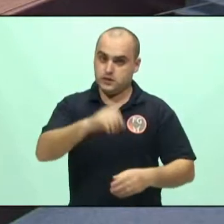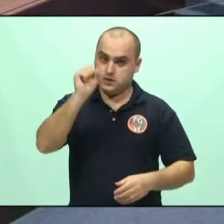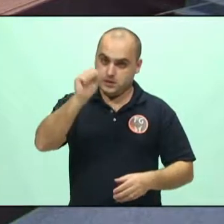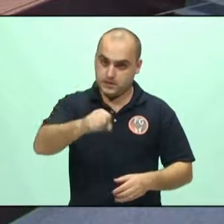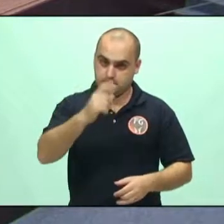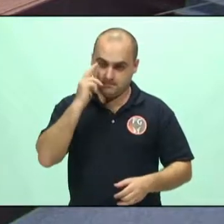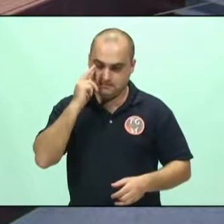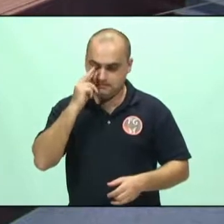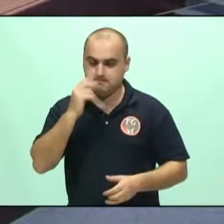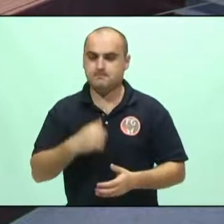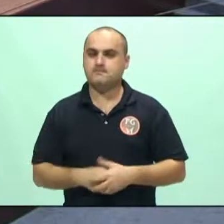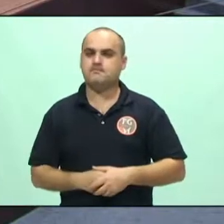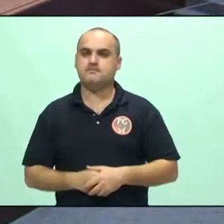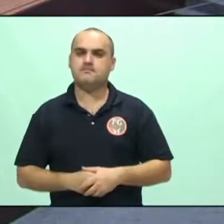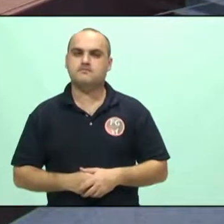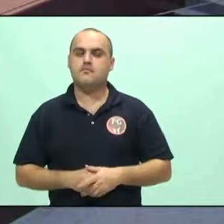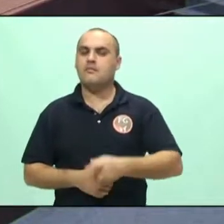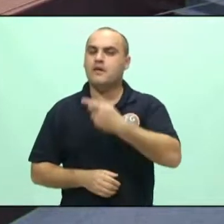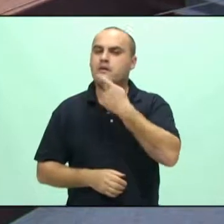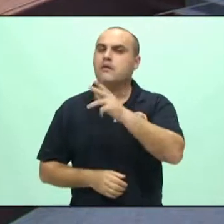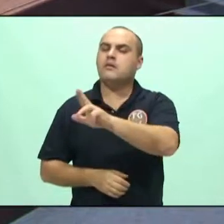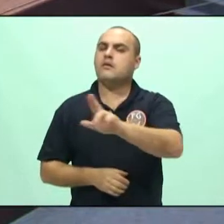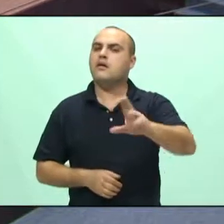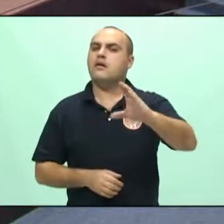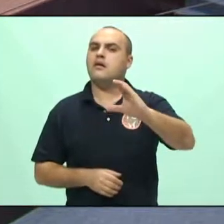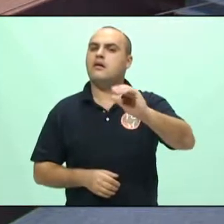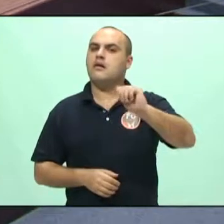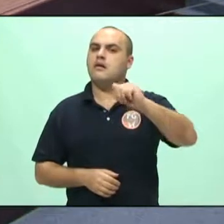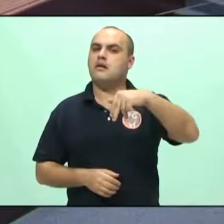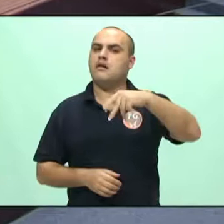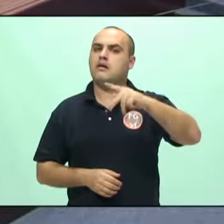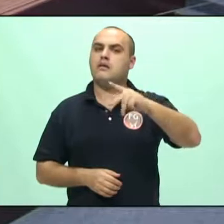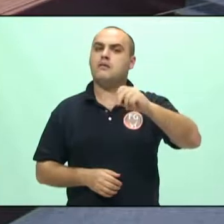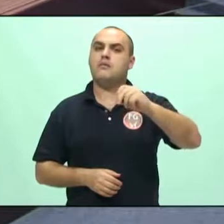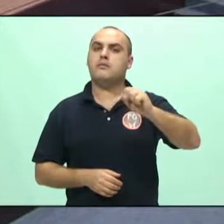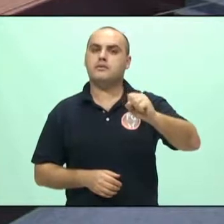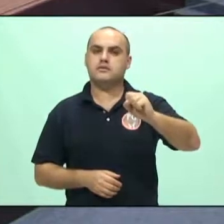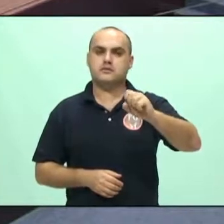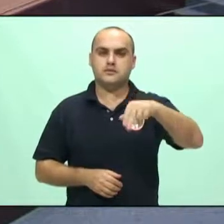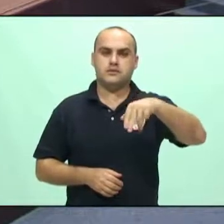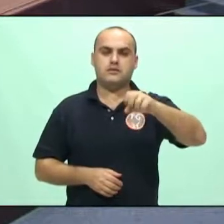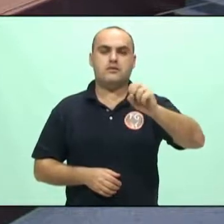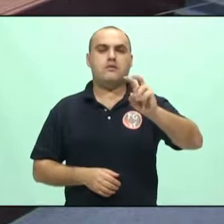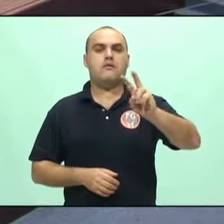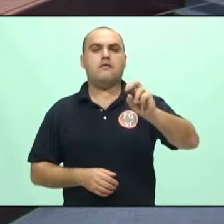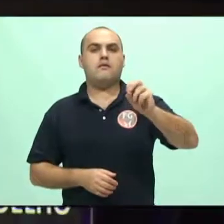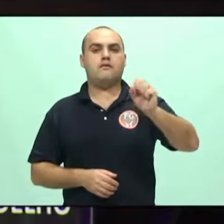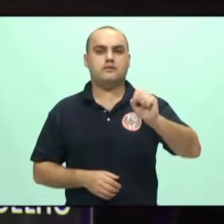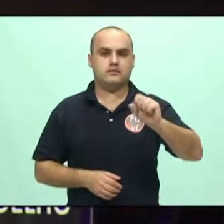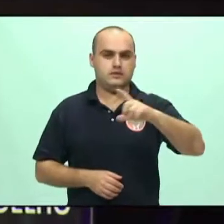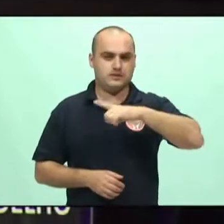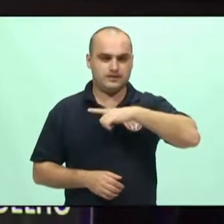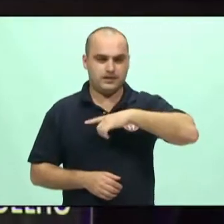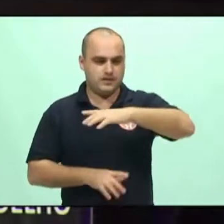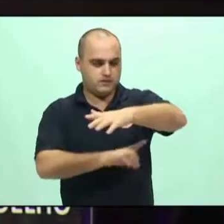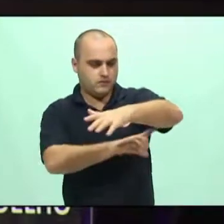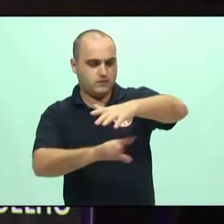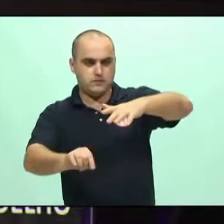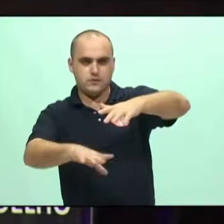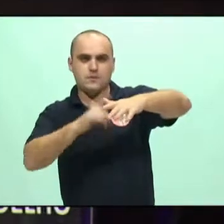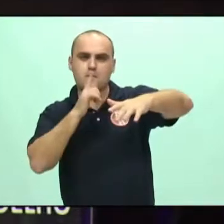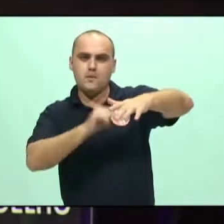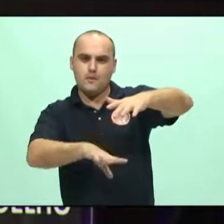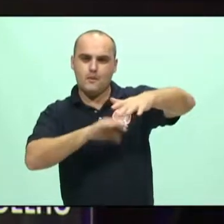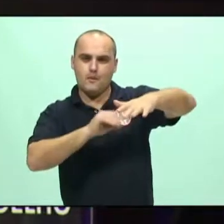Eu até vou citar aqui a Campos Novos que tá passando agora para o macro drenagem e esgoto tá